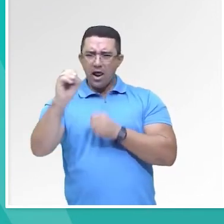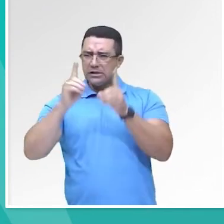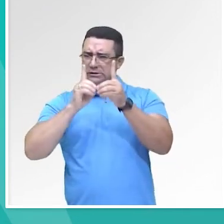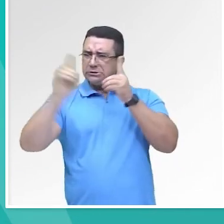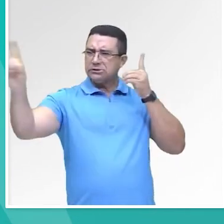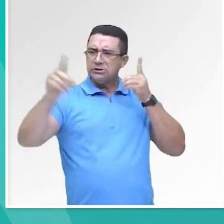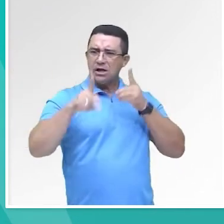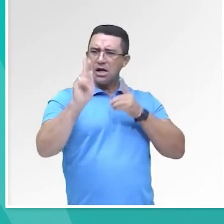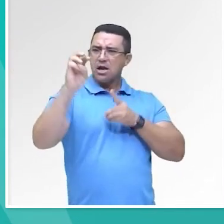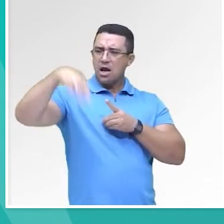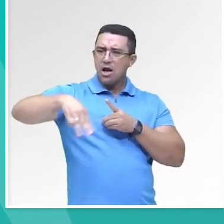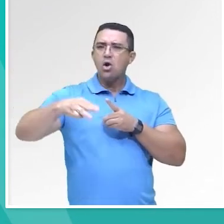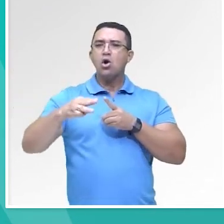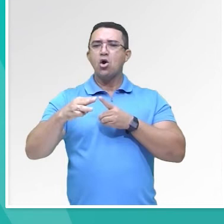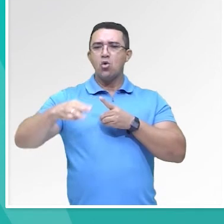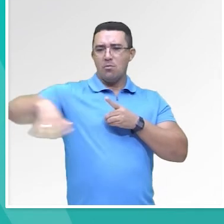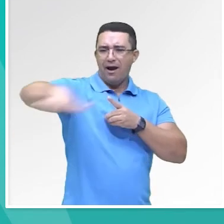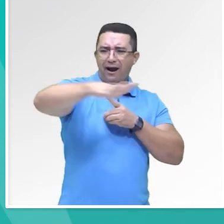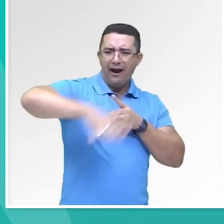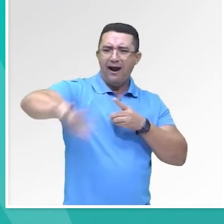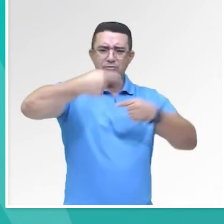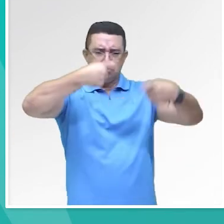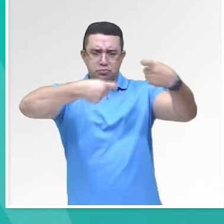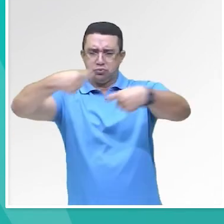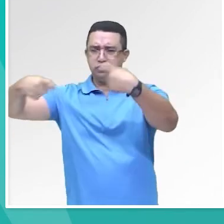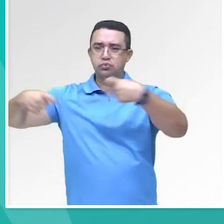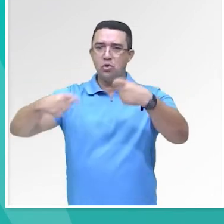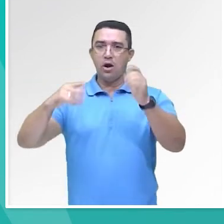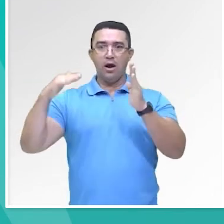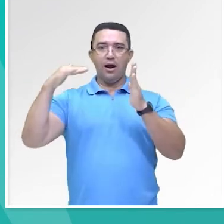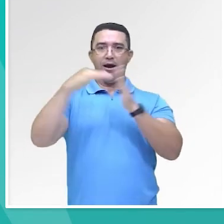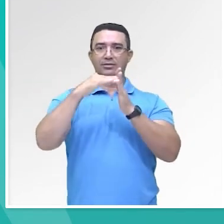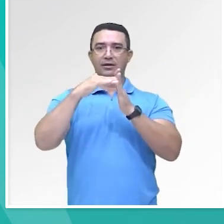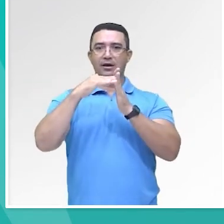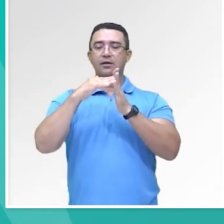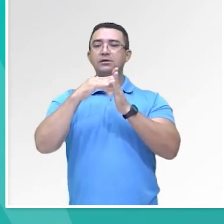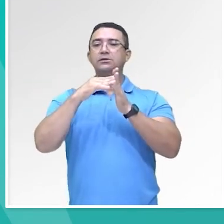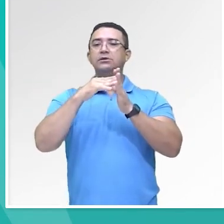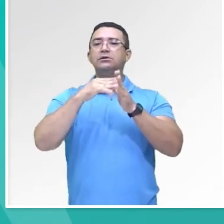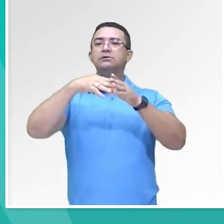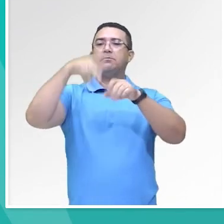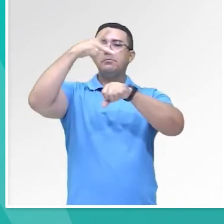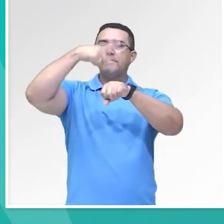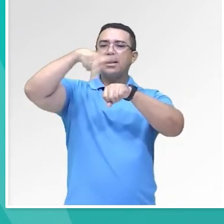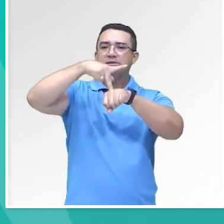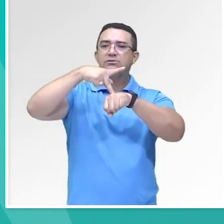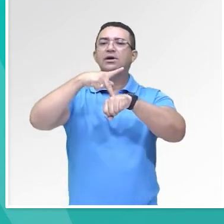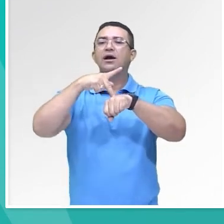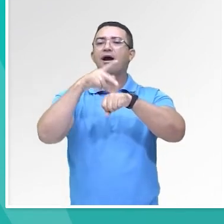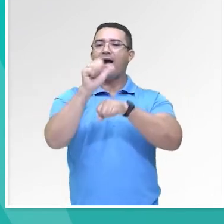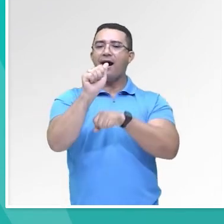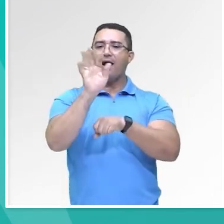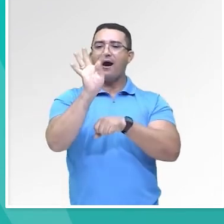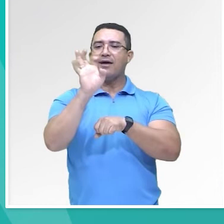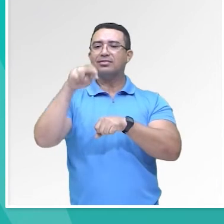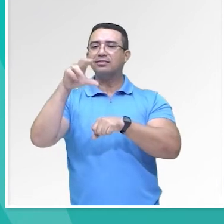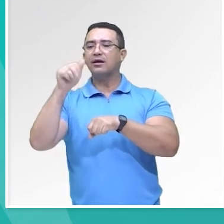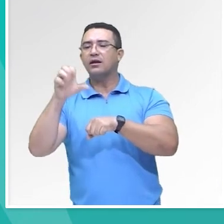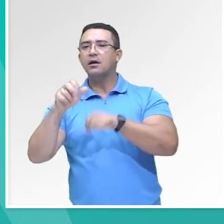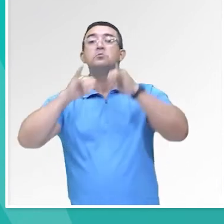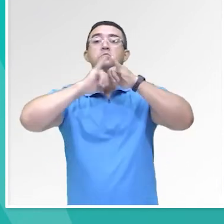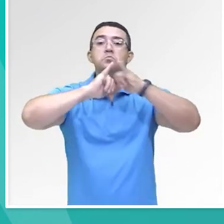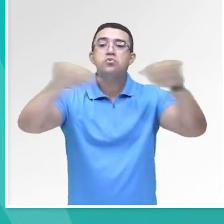o campo de batalha de Maratona até Atenas, para anunciar aos cidadãos da cidade